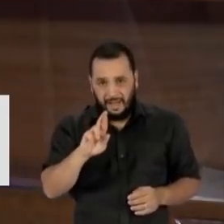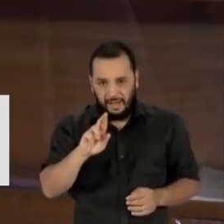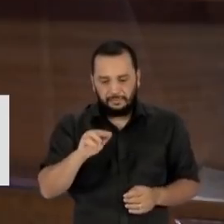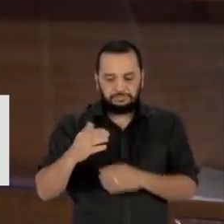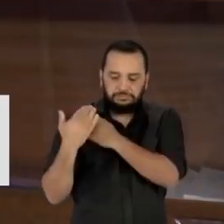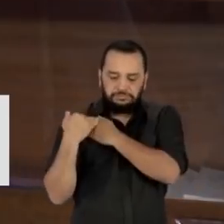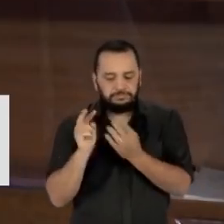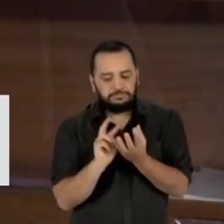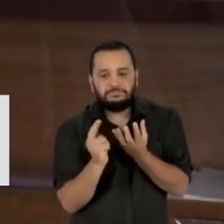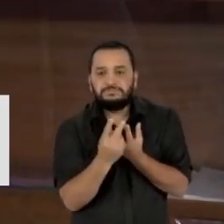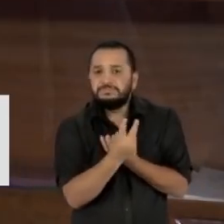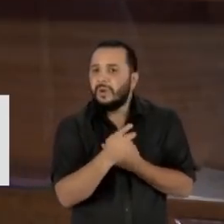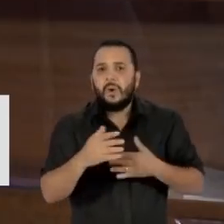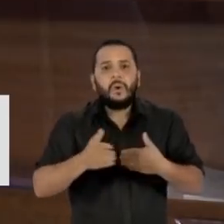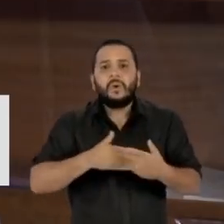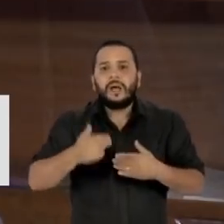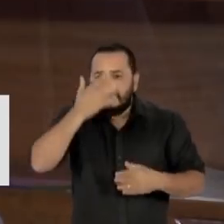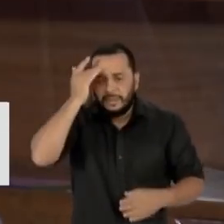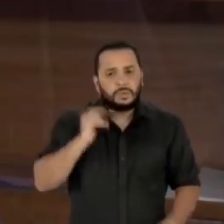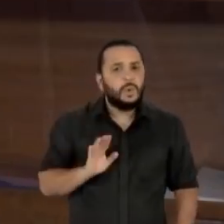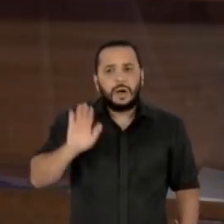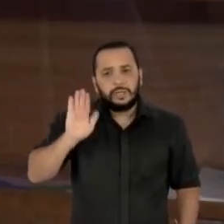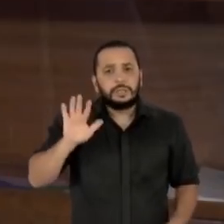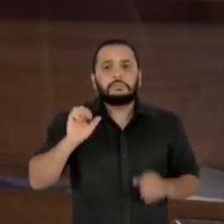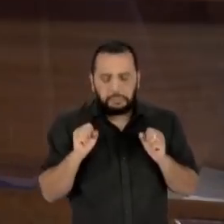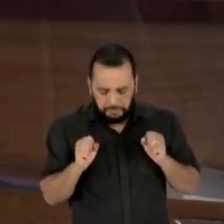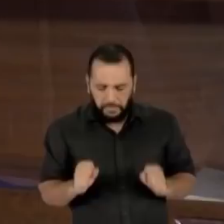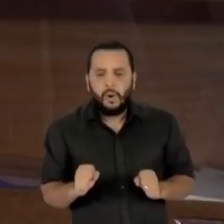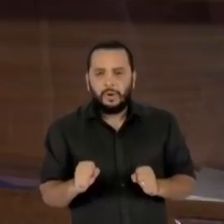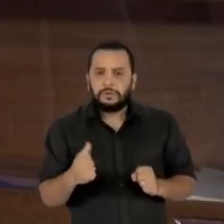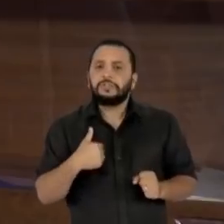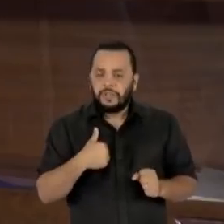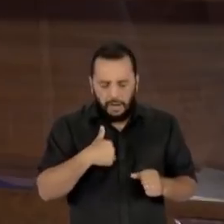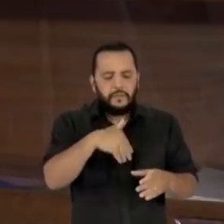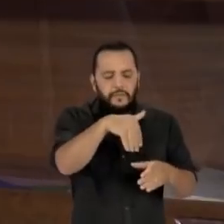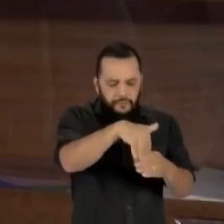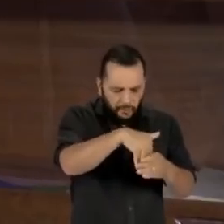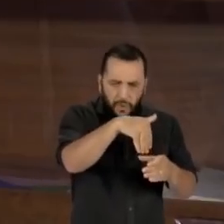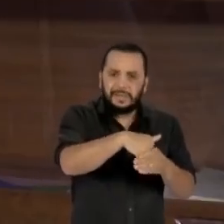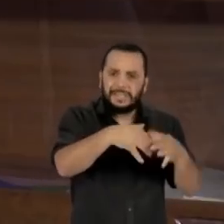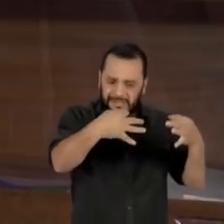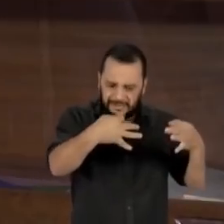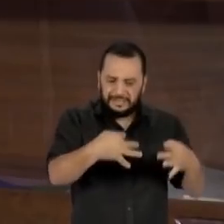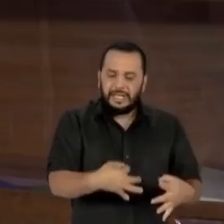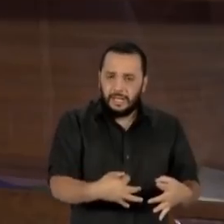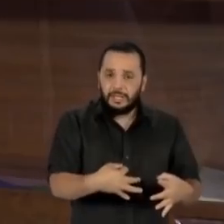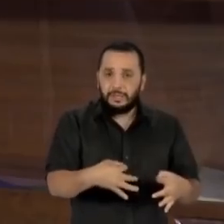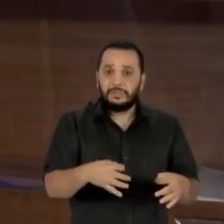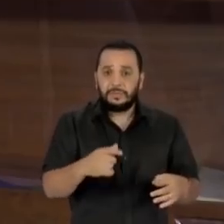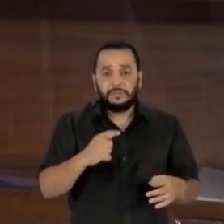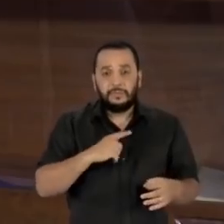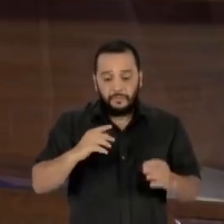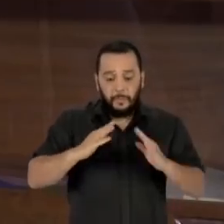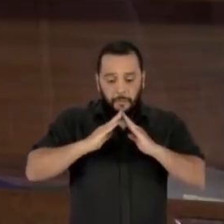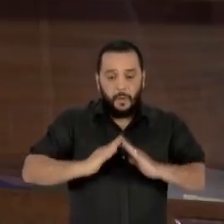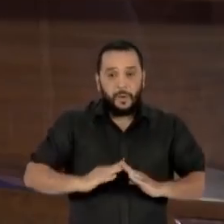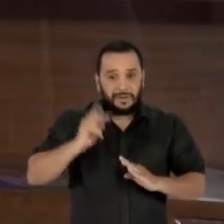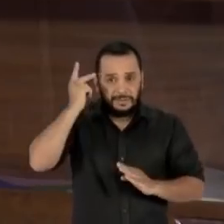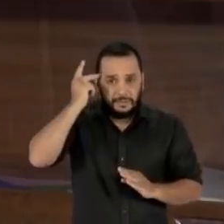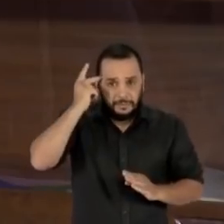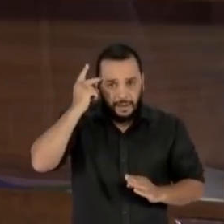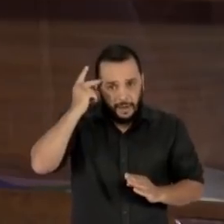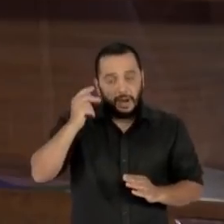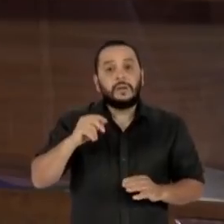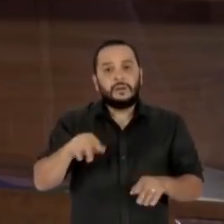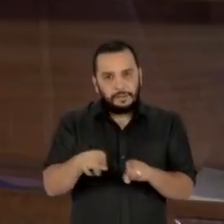esteja com seus direitos políticos vigentes né que leitor é que mora na cidade de são